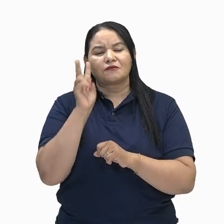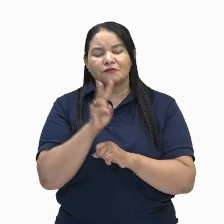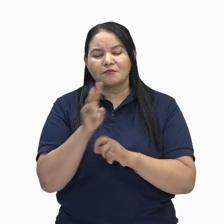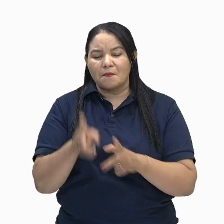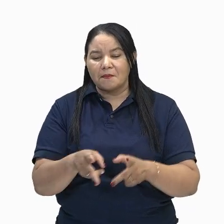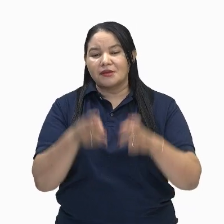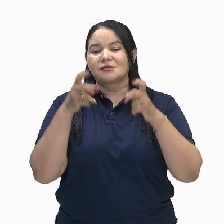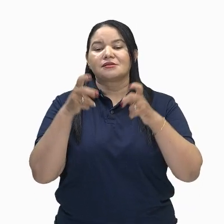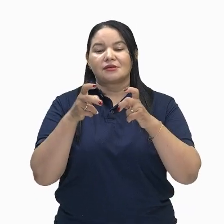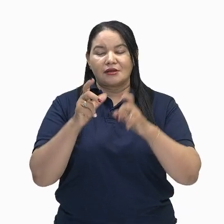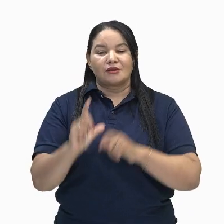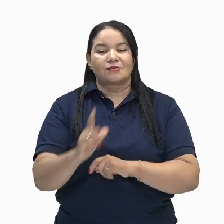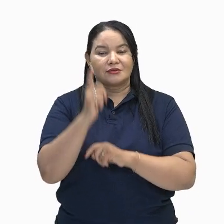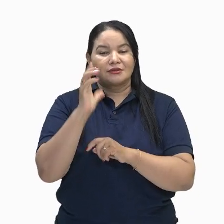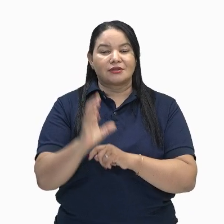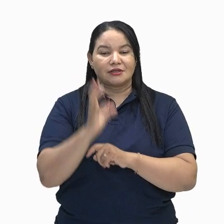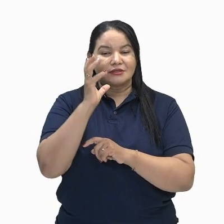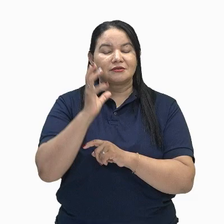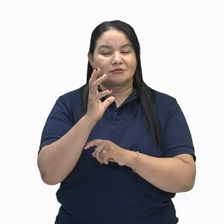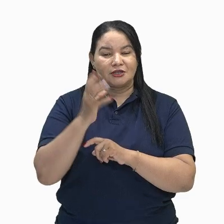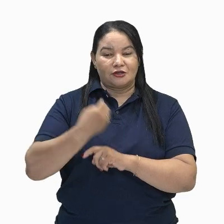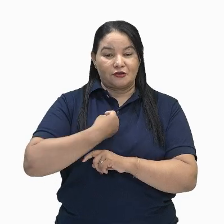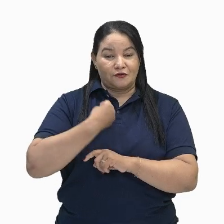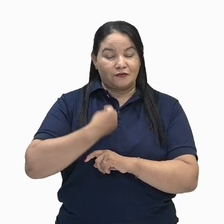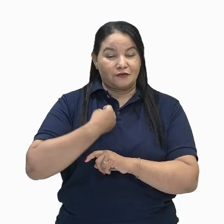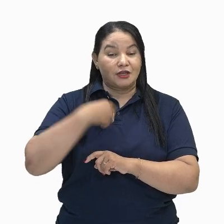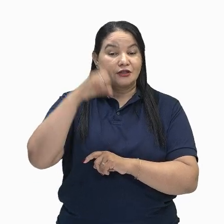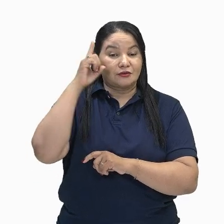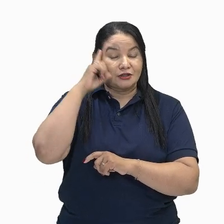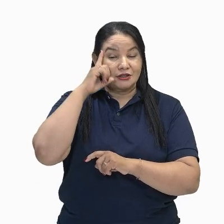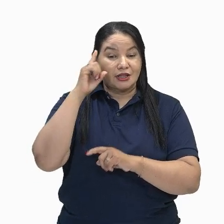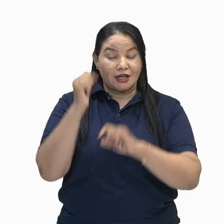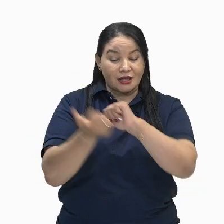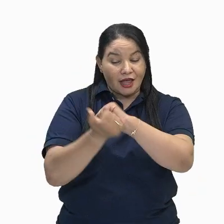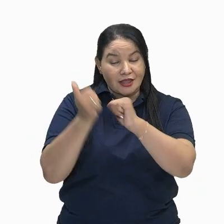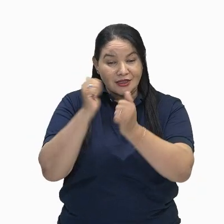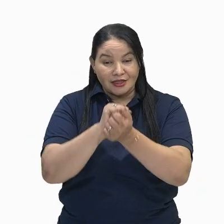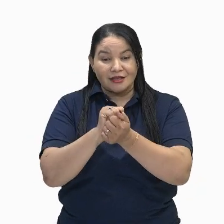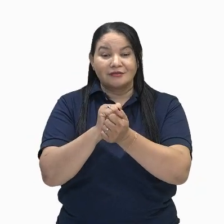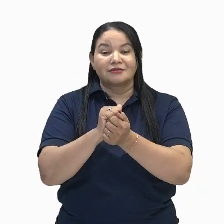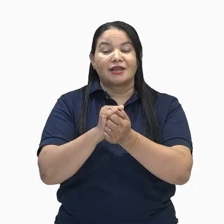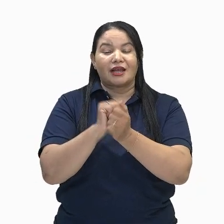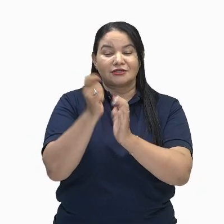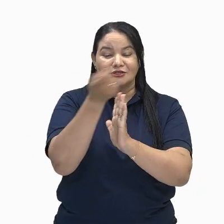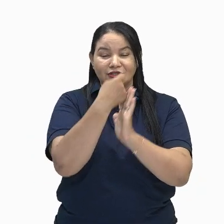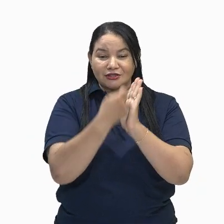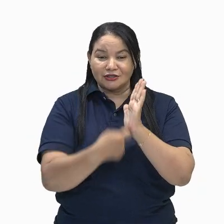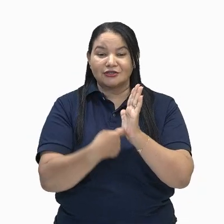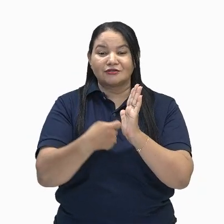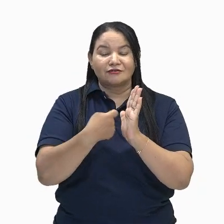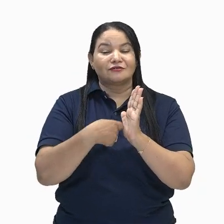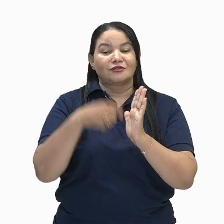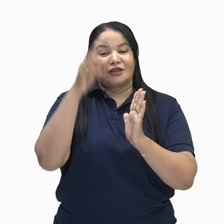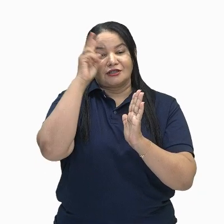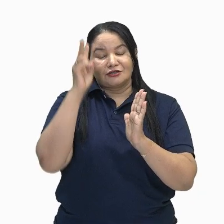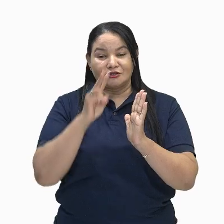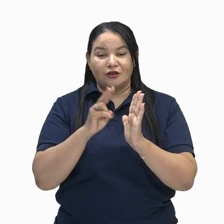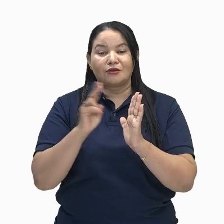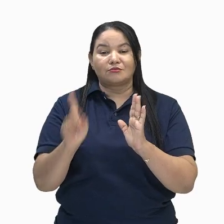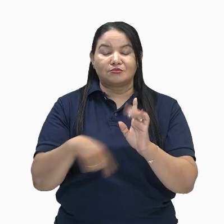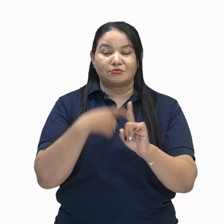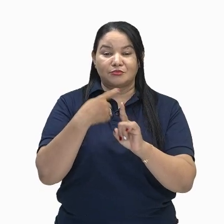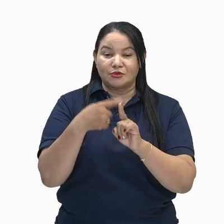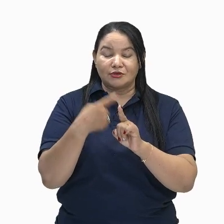coisas que ocorrem no nosso dia a dia e transformam isso em uma história, né? Porque é uma crônica, ela é o